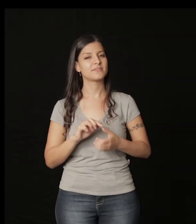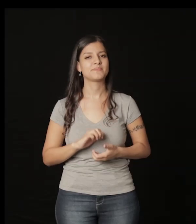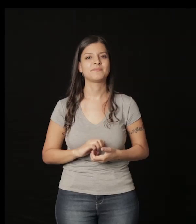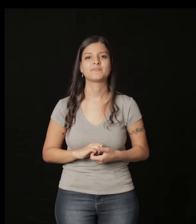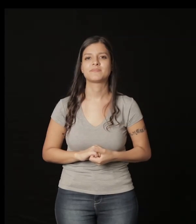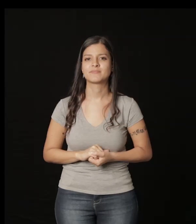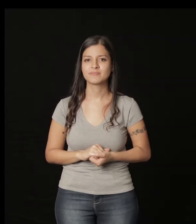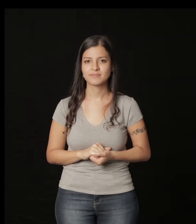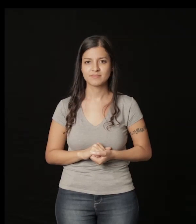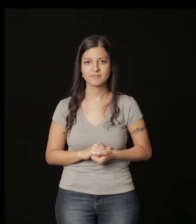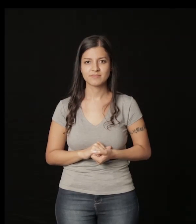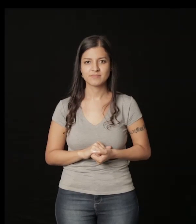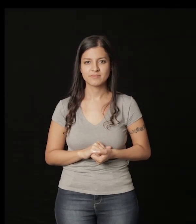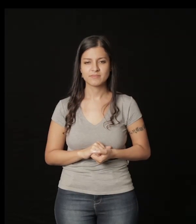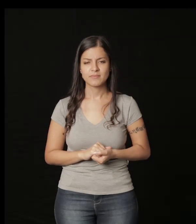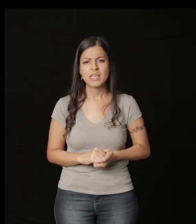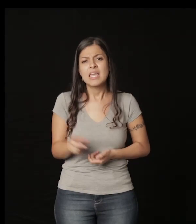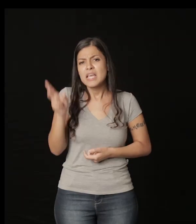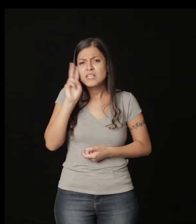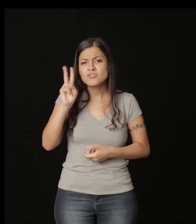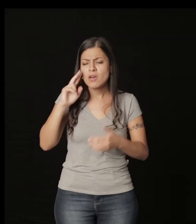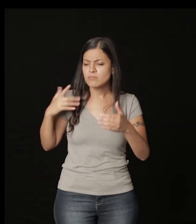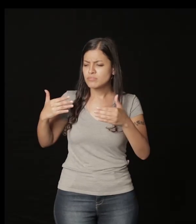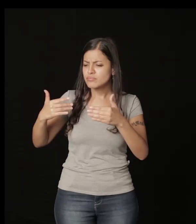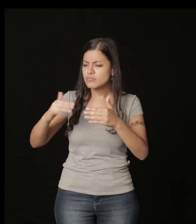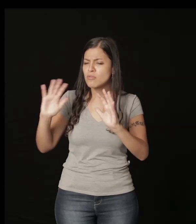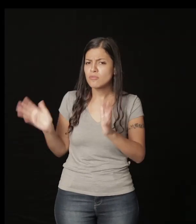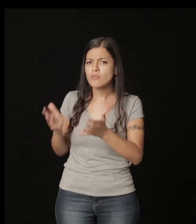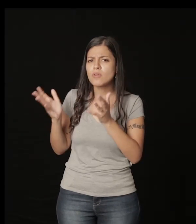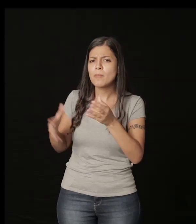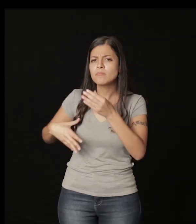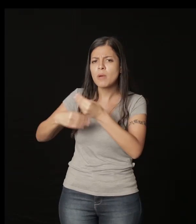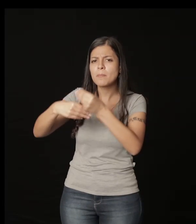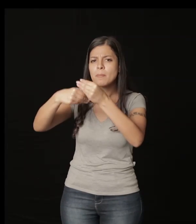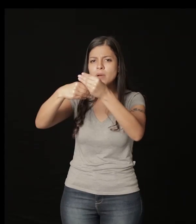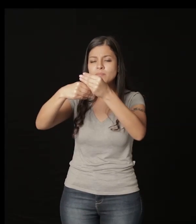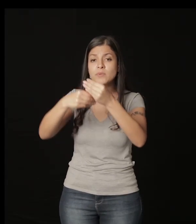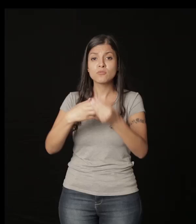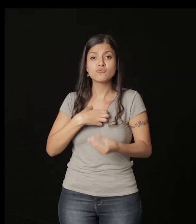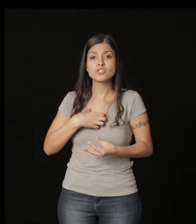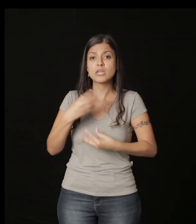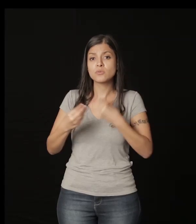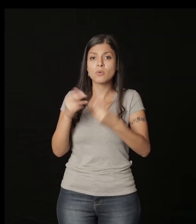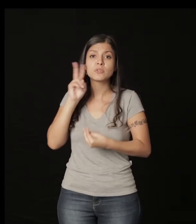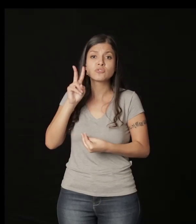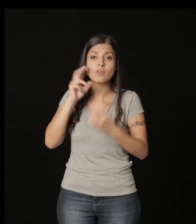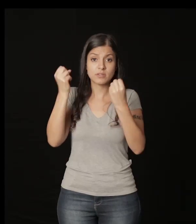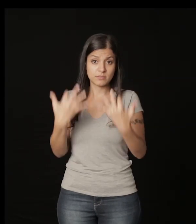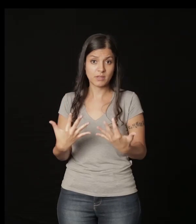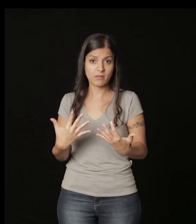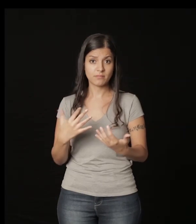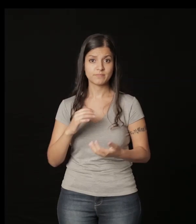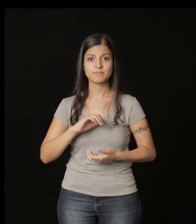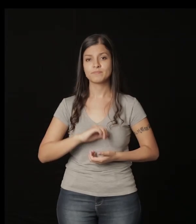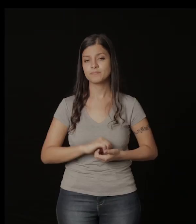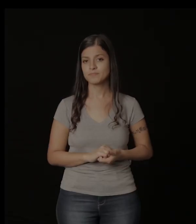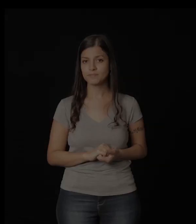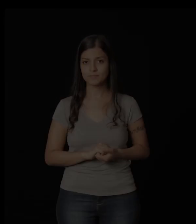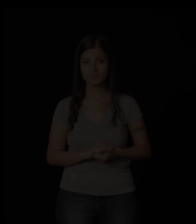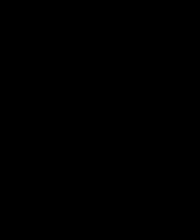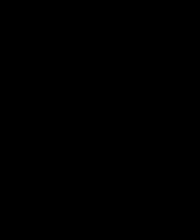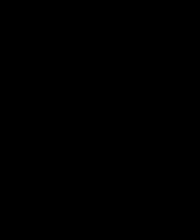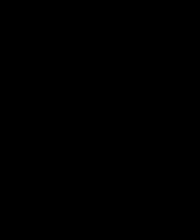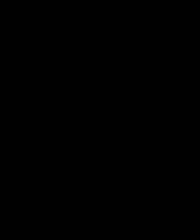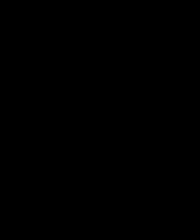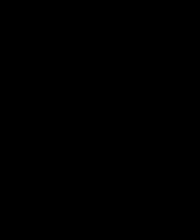was a bit like a kind of a collaboration with history in a way, could be a way of describing it.